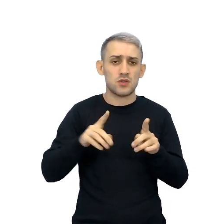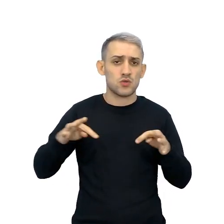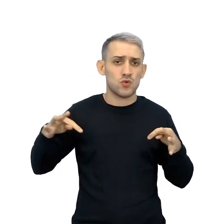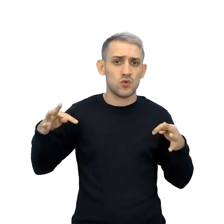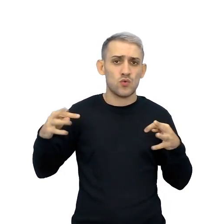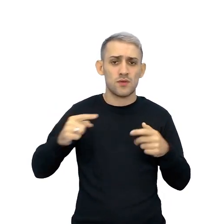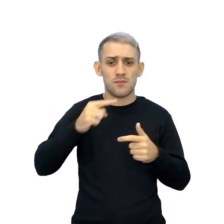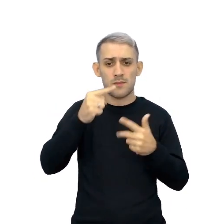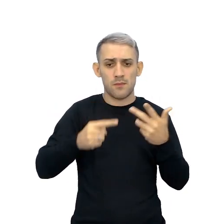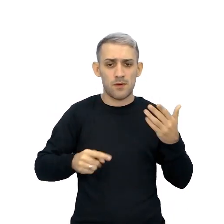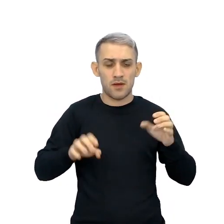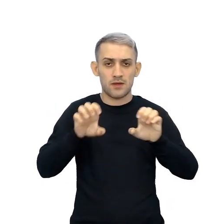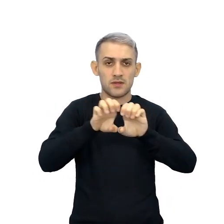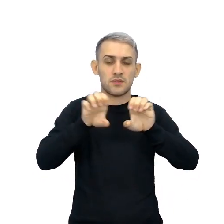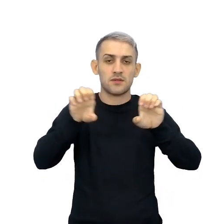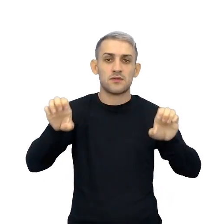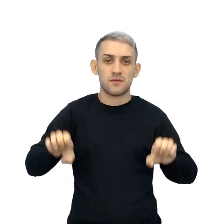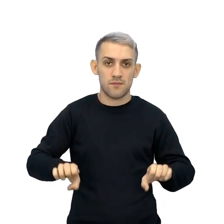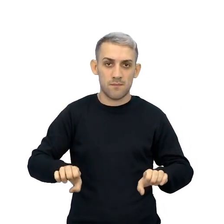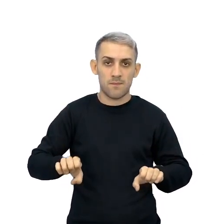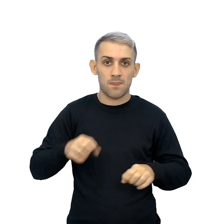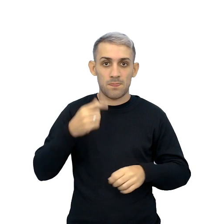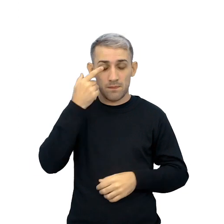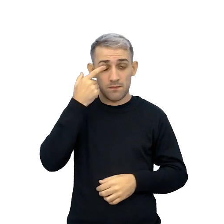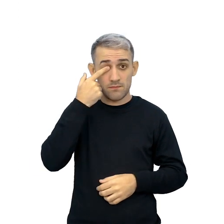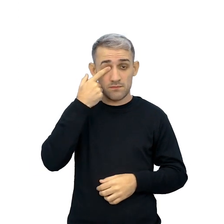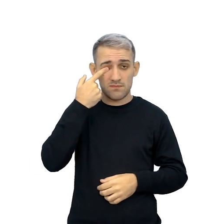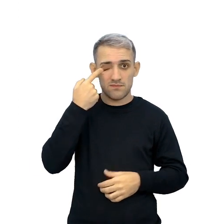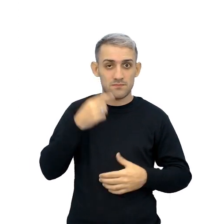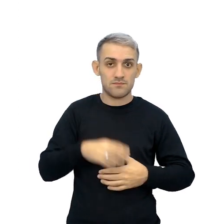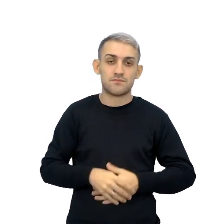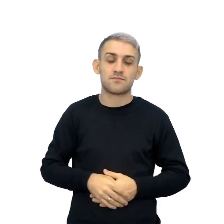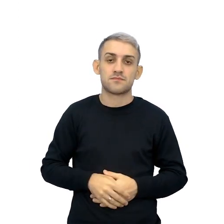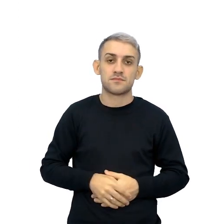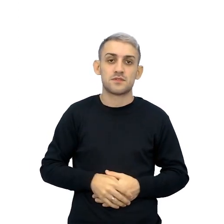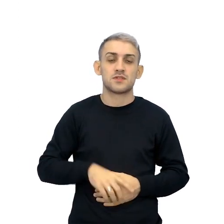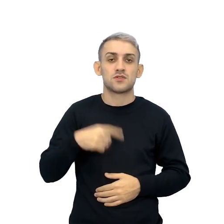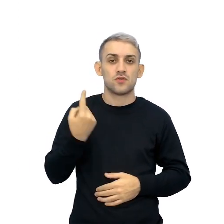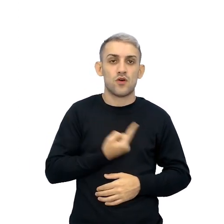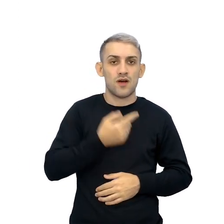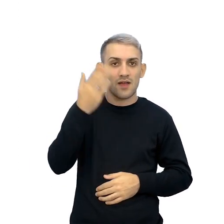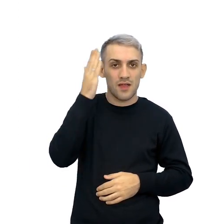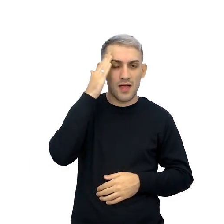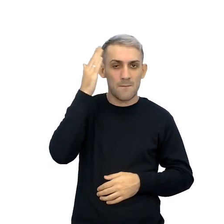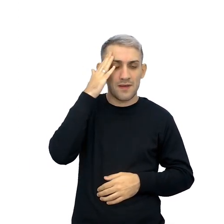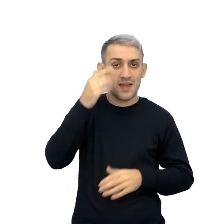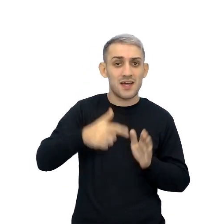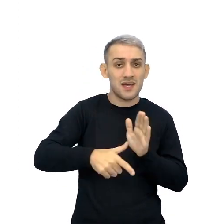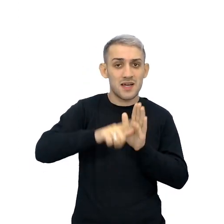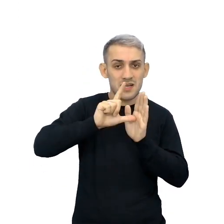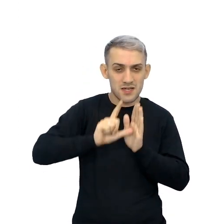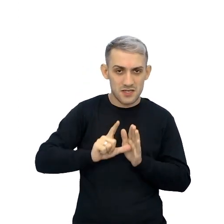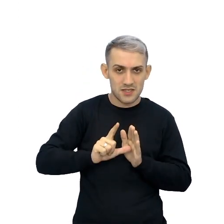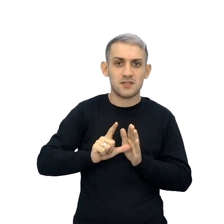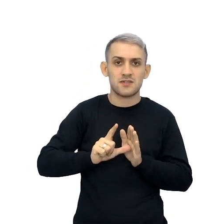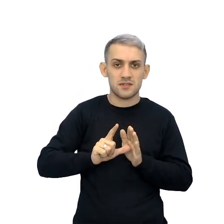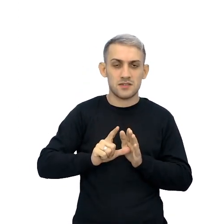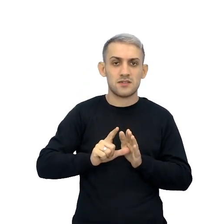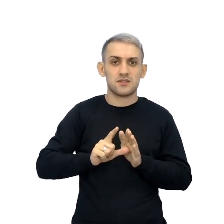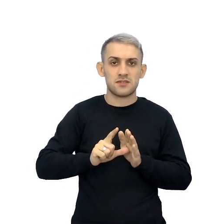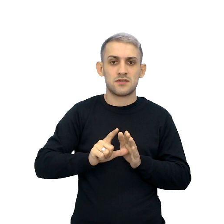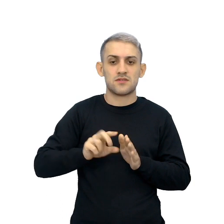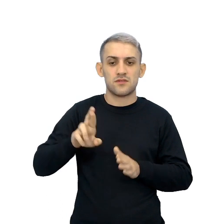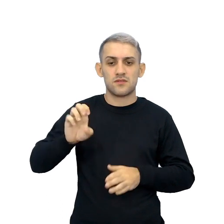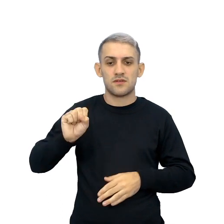essa estruturação, né, de antecipação de resultado, de chegada de